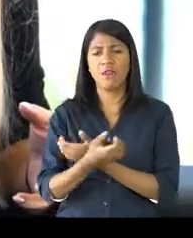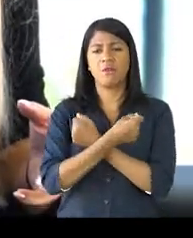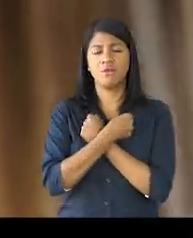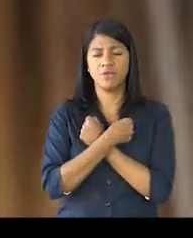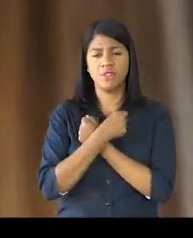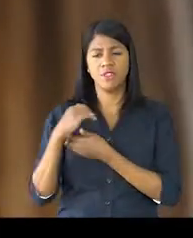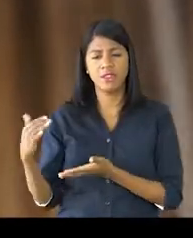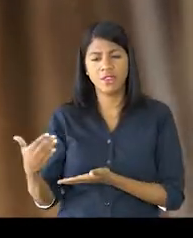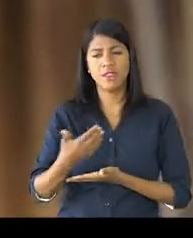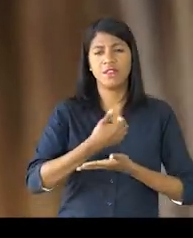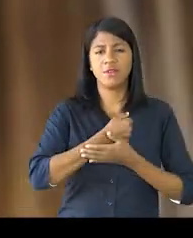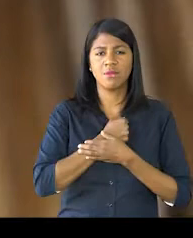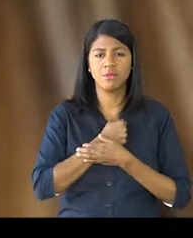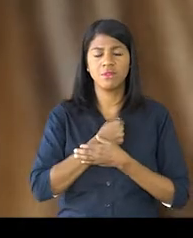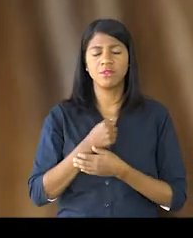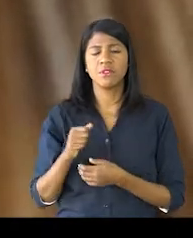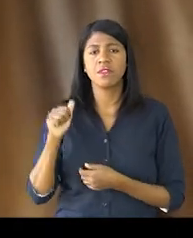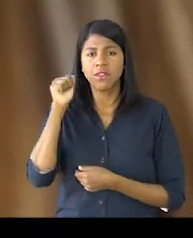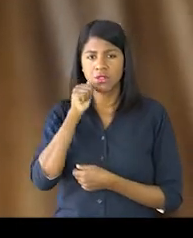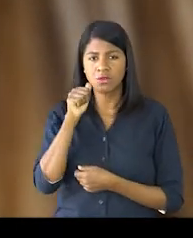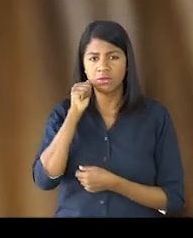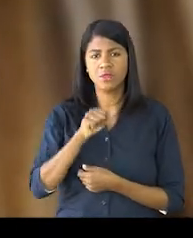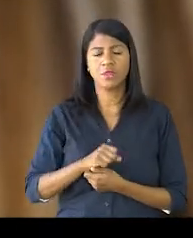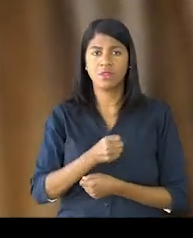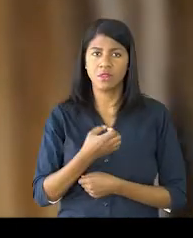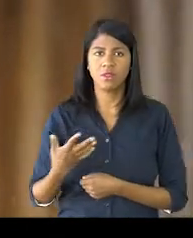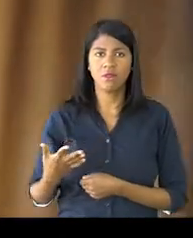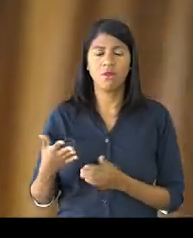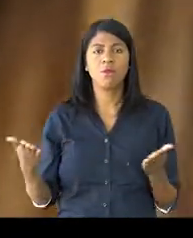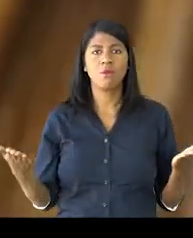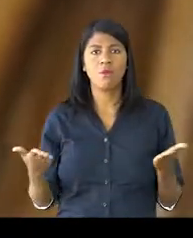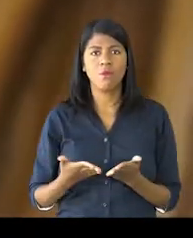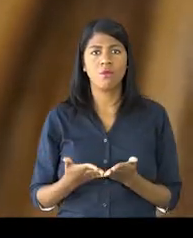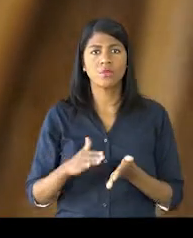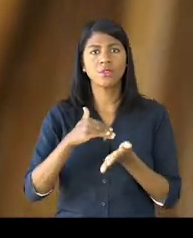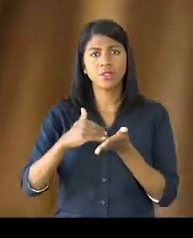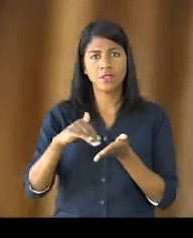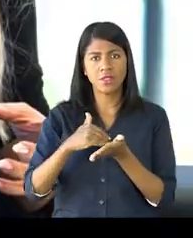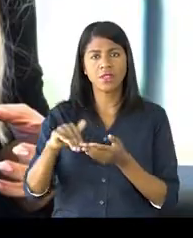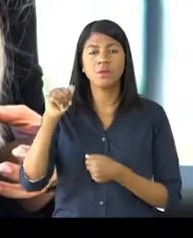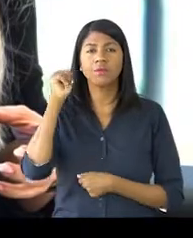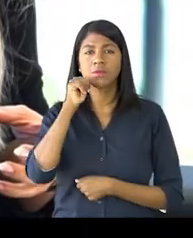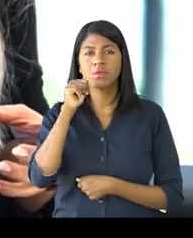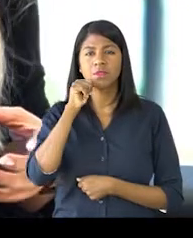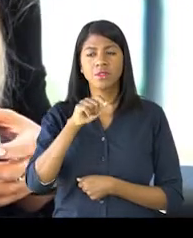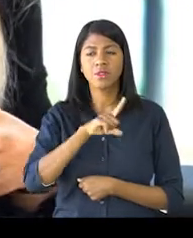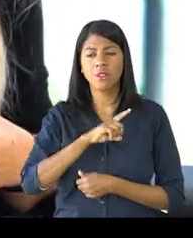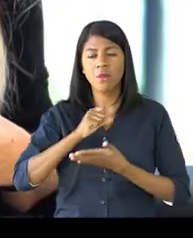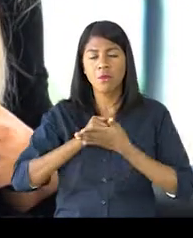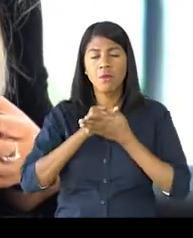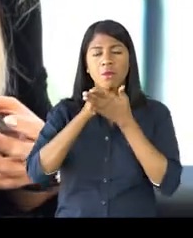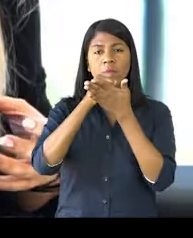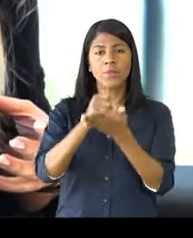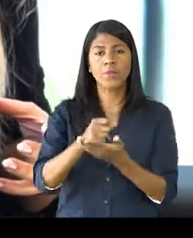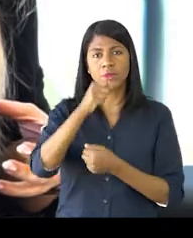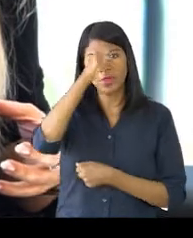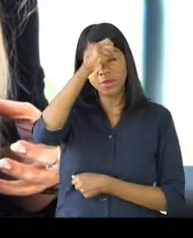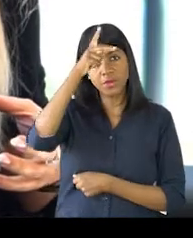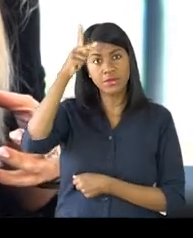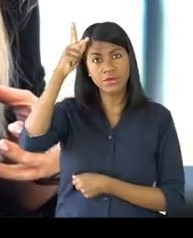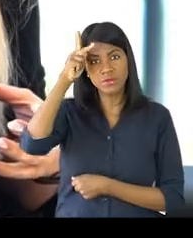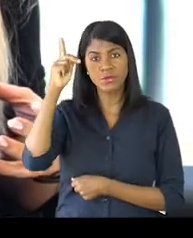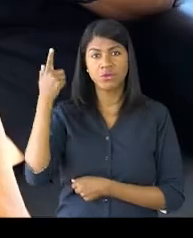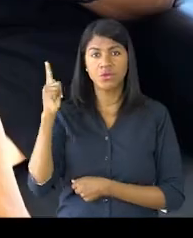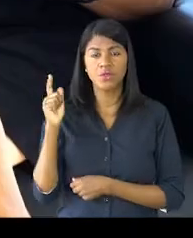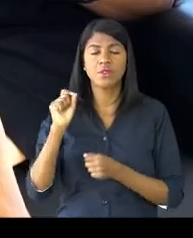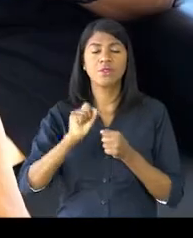governo, que é atingir e acolher as mulheres em situação de vulnerabilidade. Então, hoje, a Secretaria para as Mulheres, nós temos todo o apoio